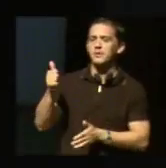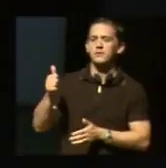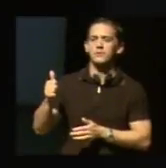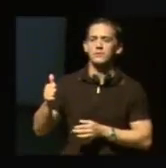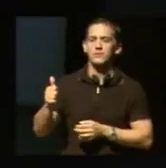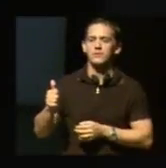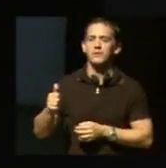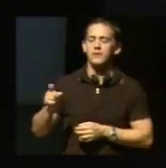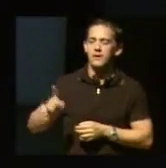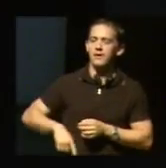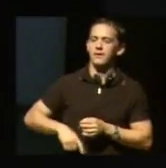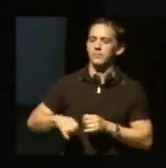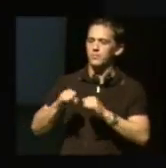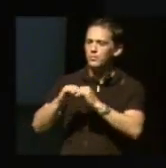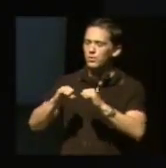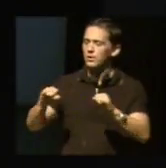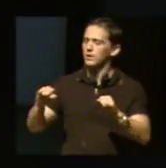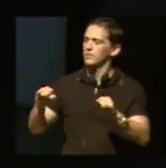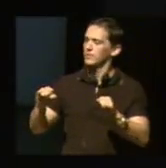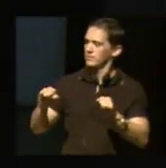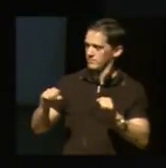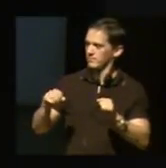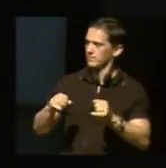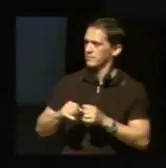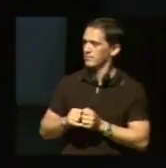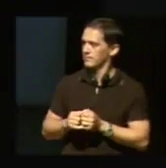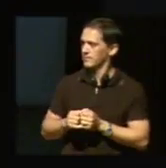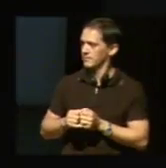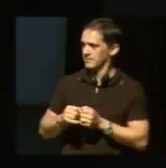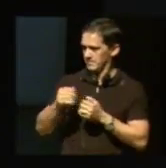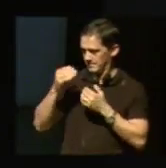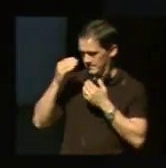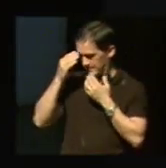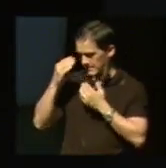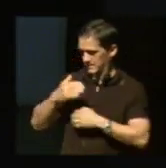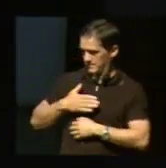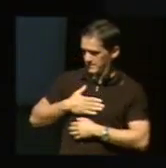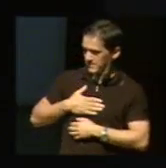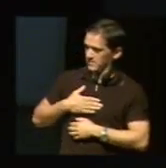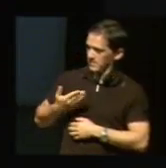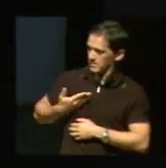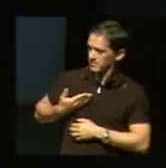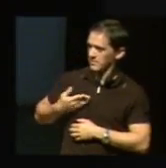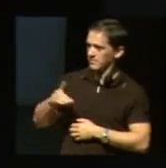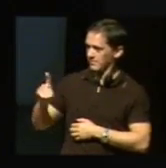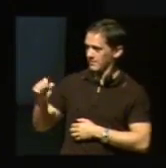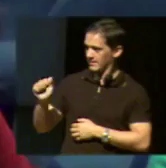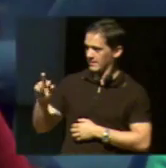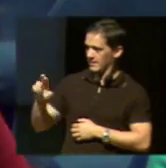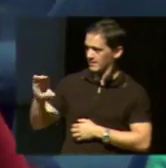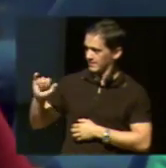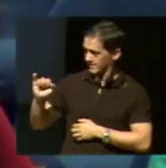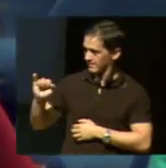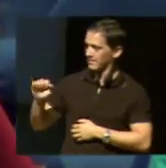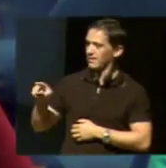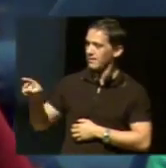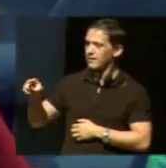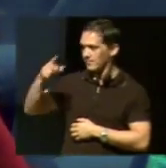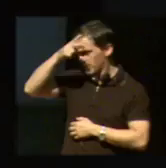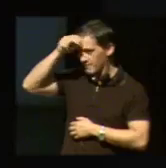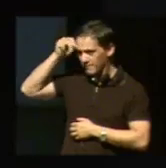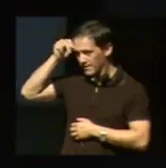programa, Darcy, que nós queremos, meu grande amigo Darcy, prefeito de São Sebastião do Caí, ex-prefeito de São Sebastião do Caí,